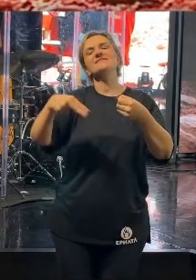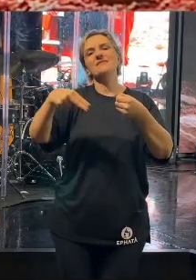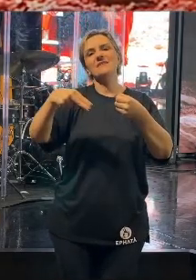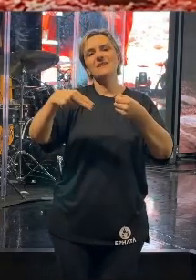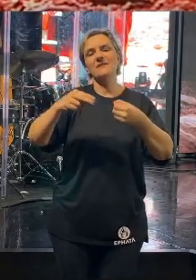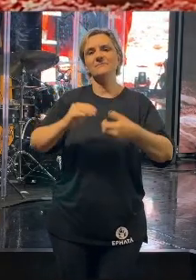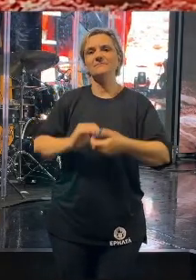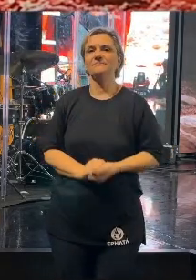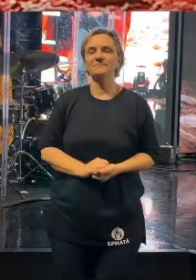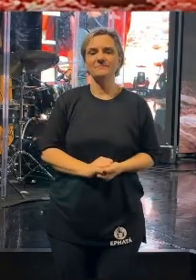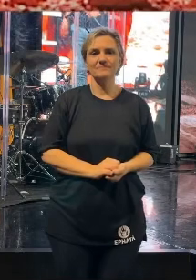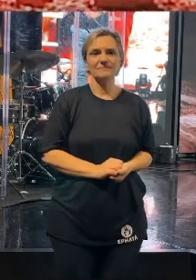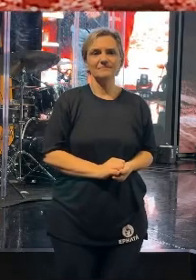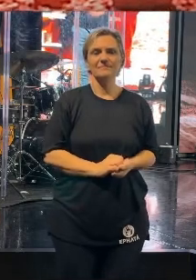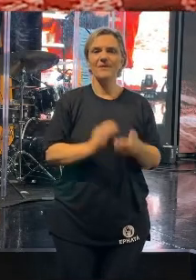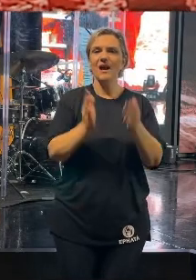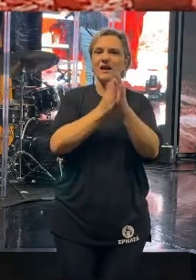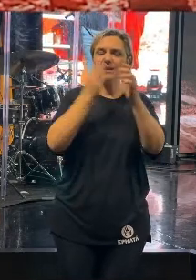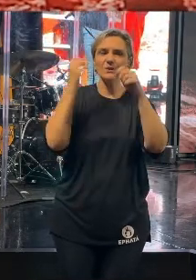Nazaré.